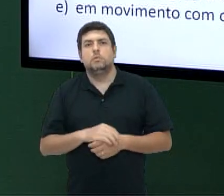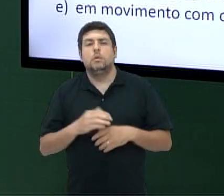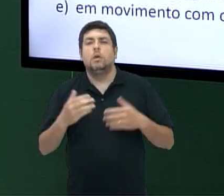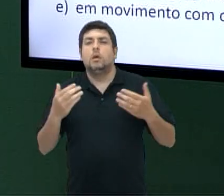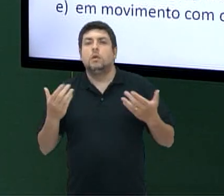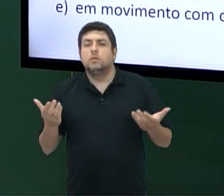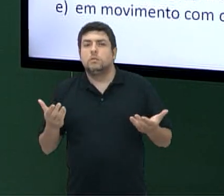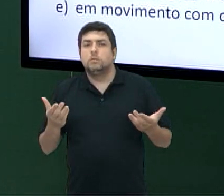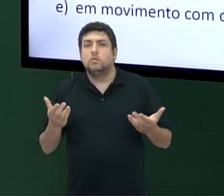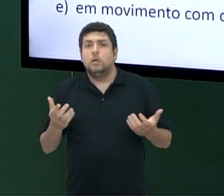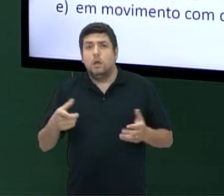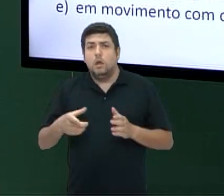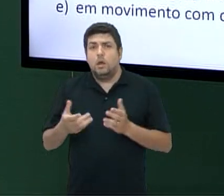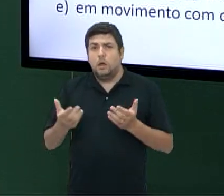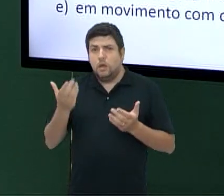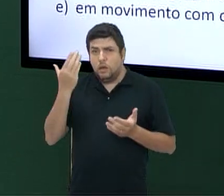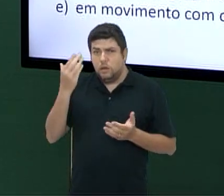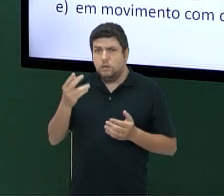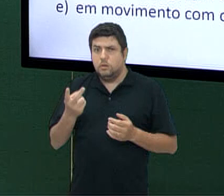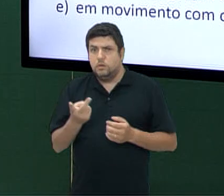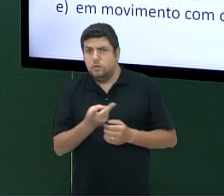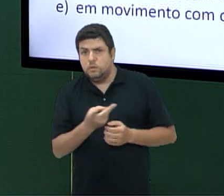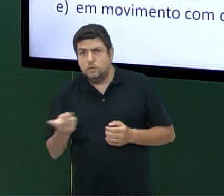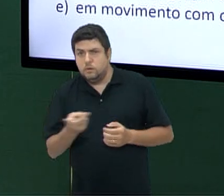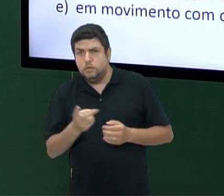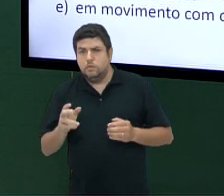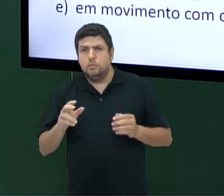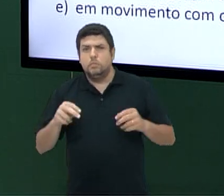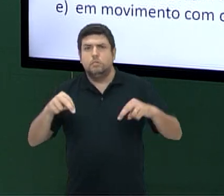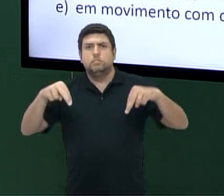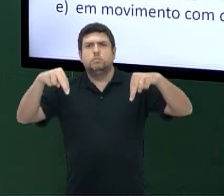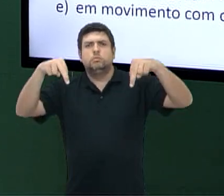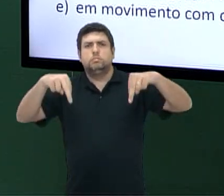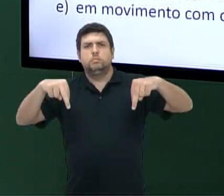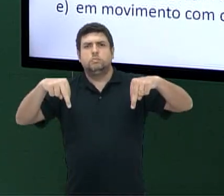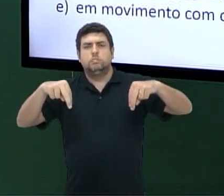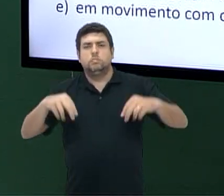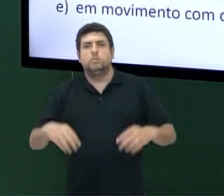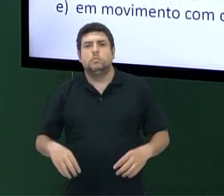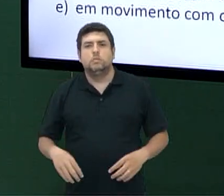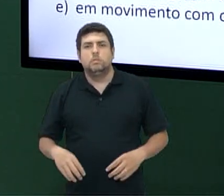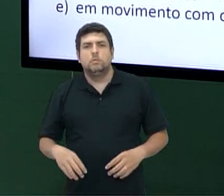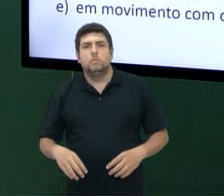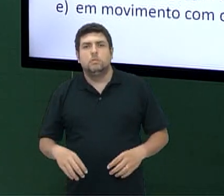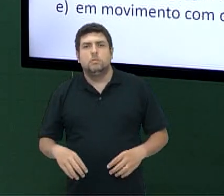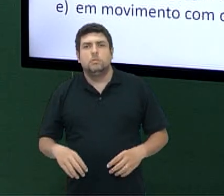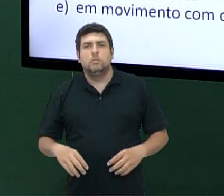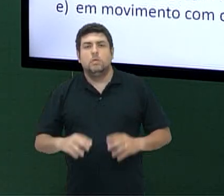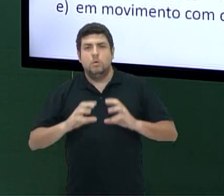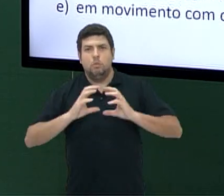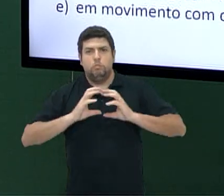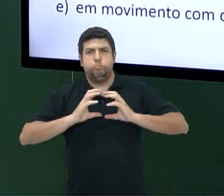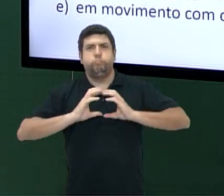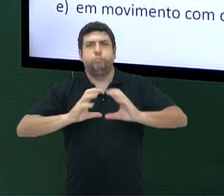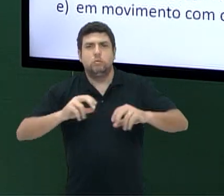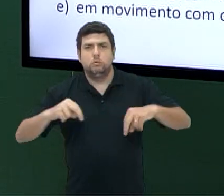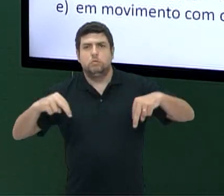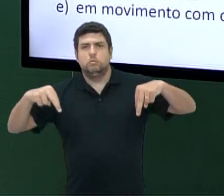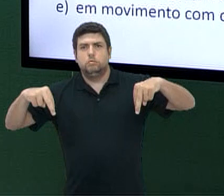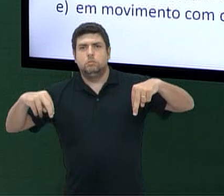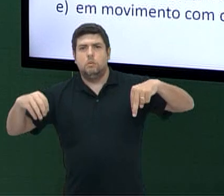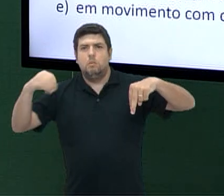estavam em repouso. Isso significa que depois que estarem jogando a bola, também tem que ser zero, somatória do